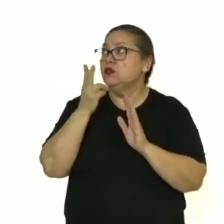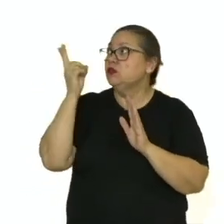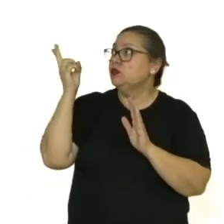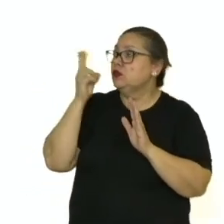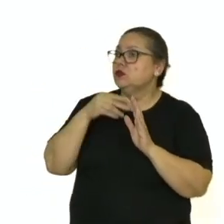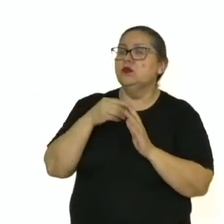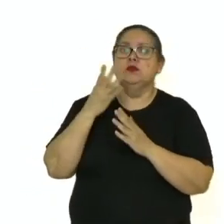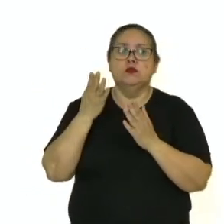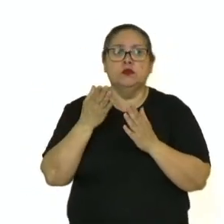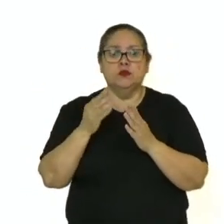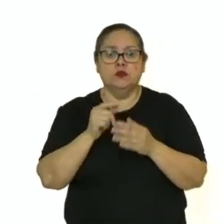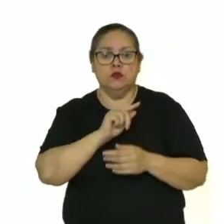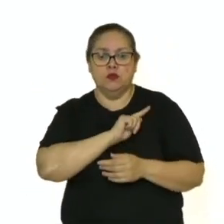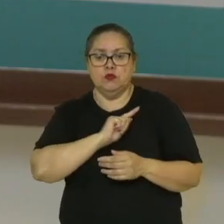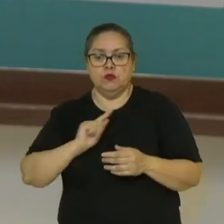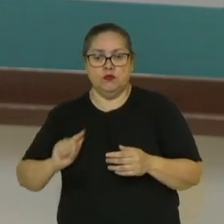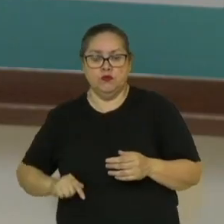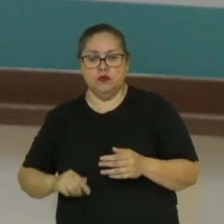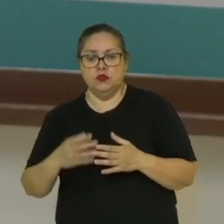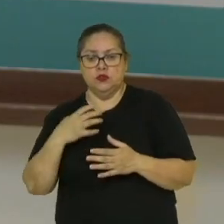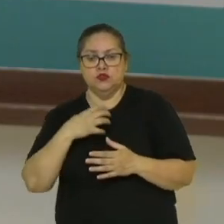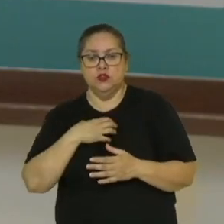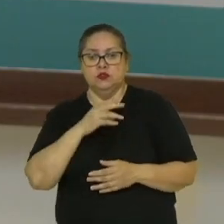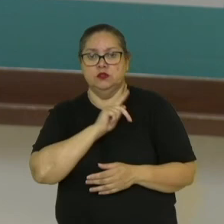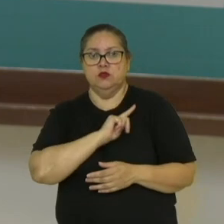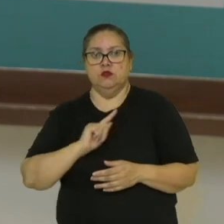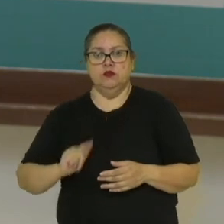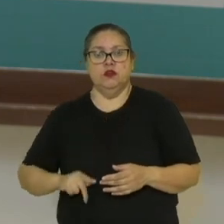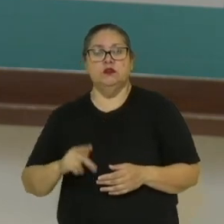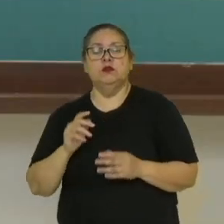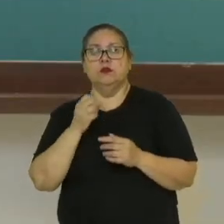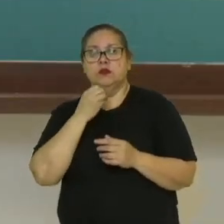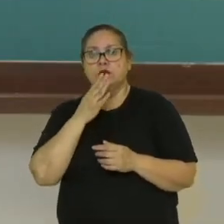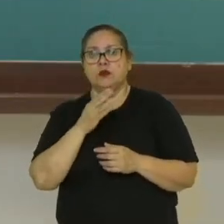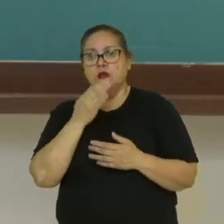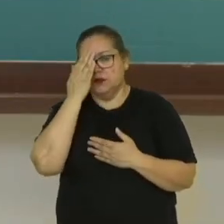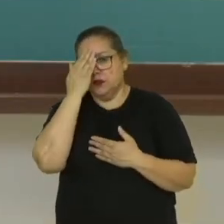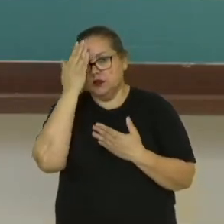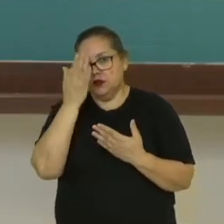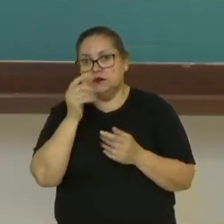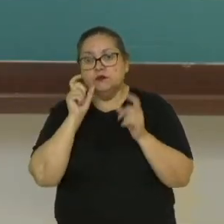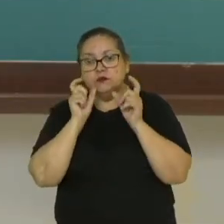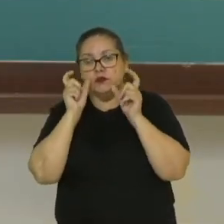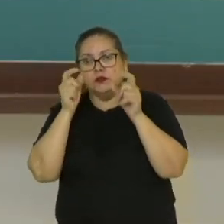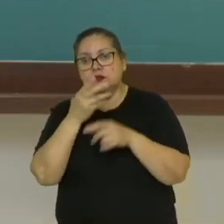como concepções de governo e formas de governo. Bacana? Agradeço